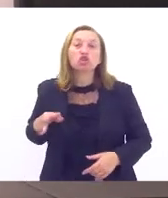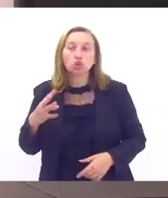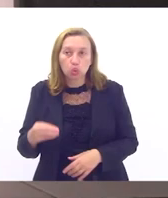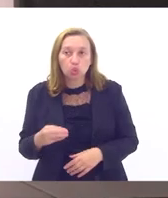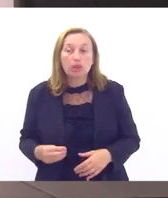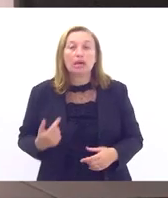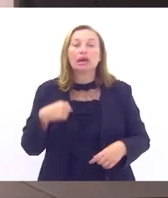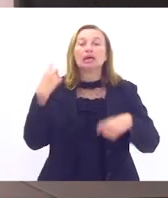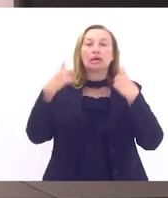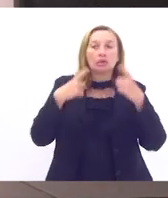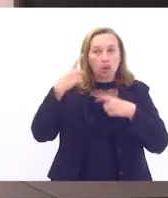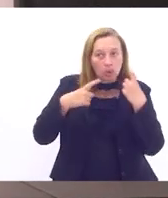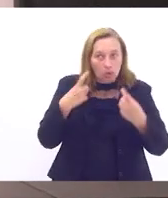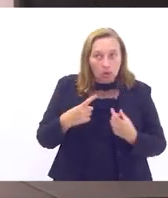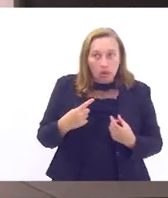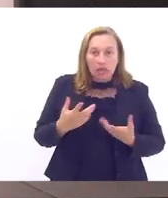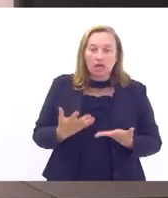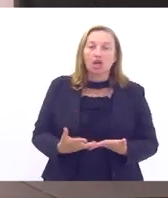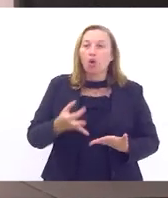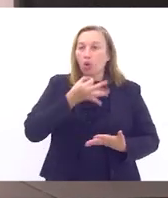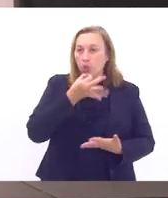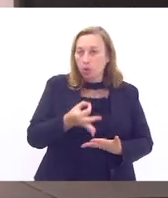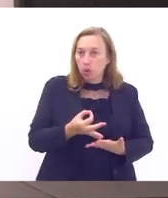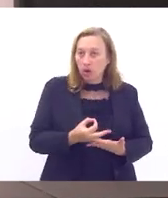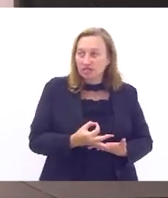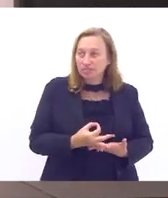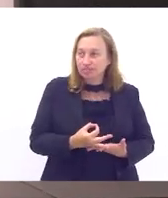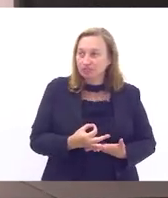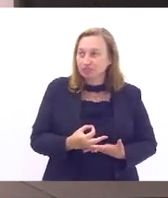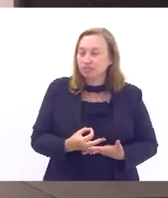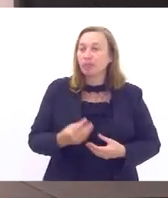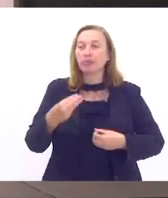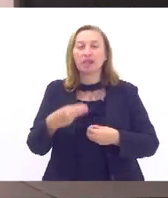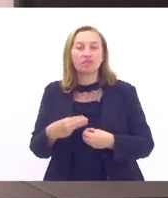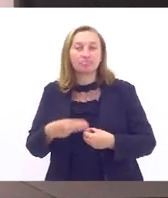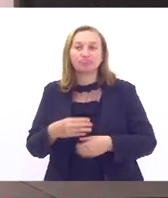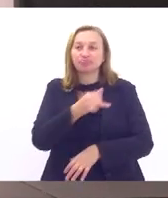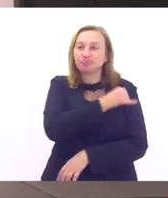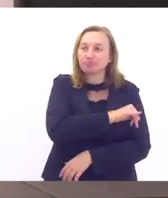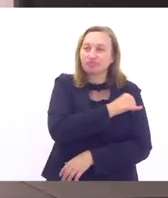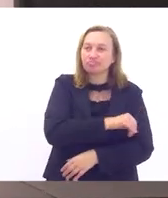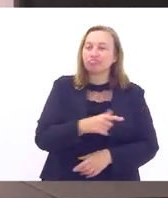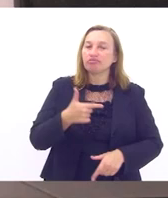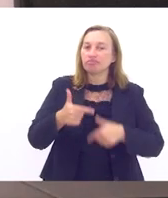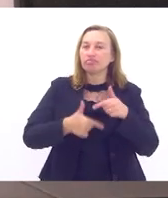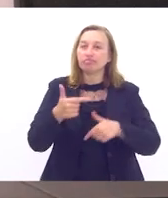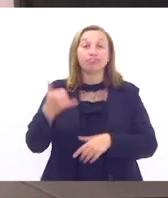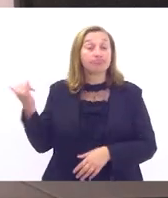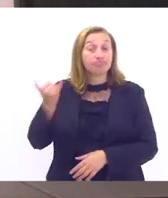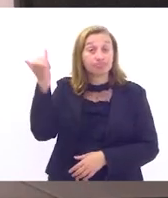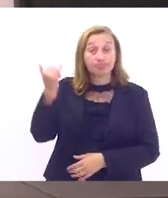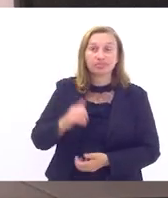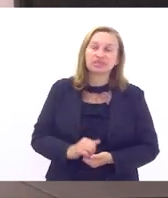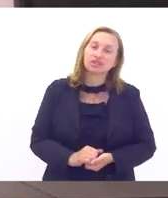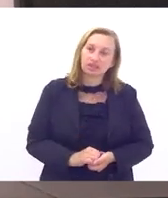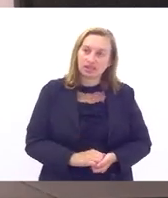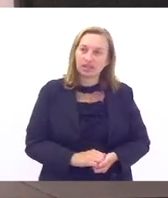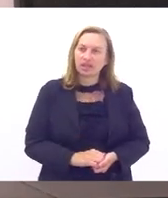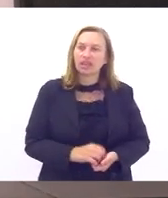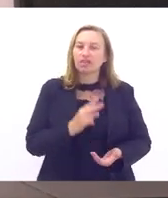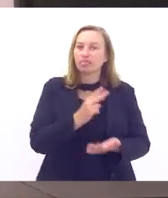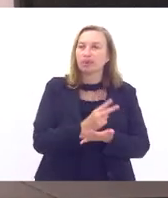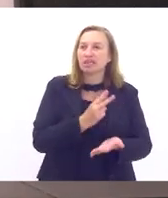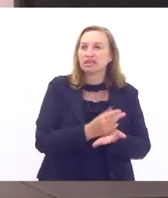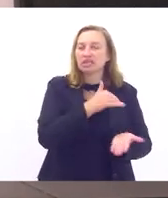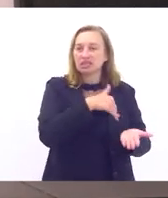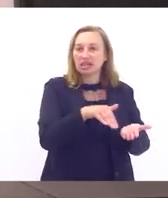o que me preocupa muito, e o que eu vou dar a sugestão, é que o município do Rio de Janeiro tem uma função importante, porque, apesar da